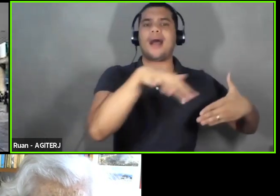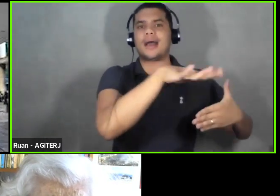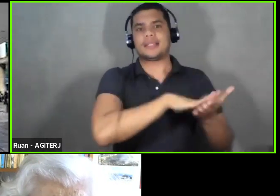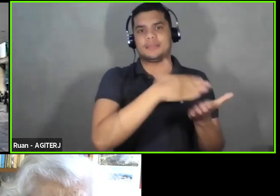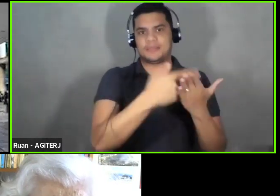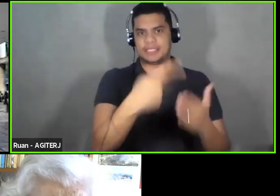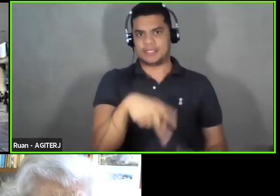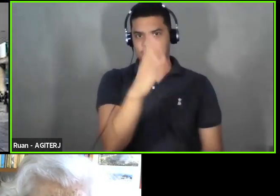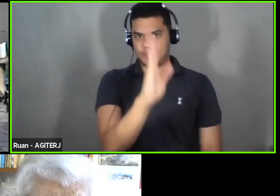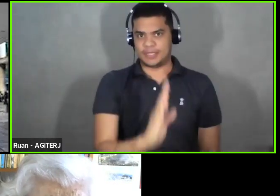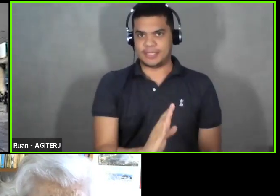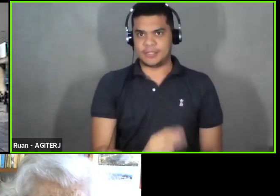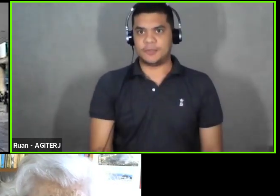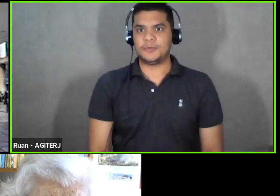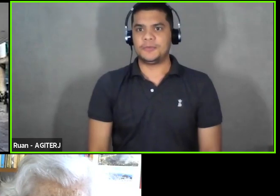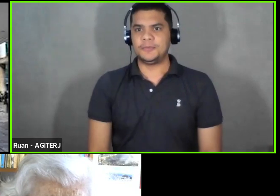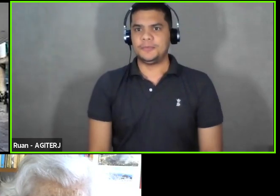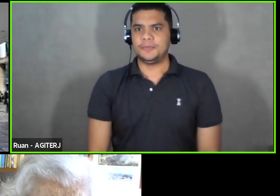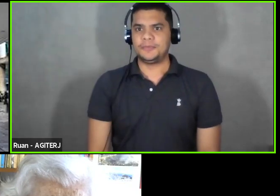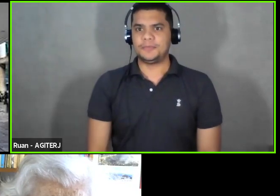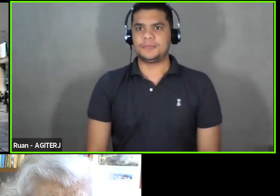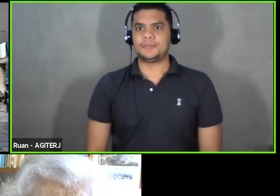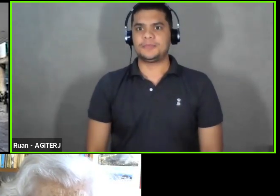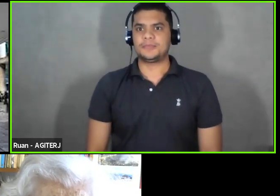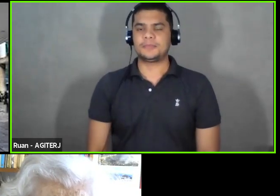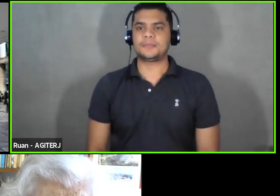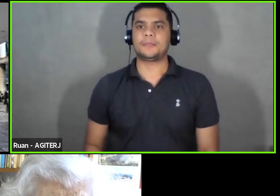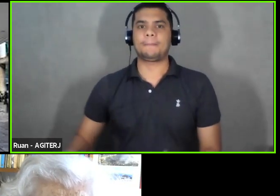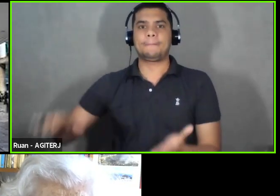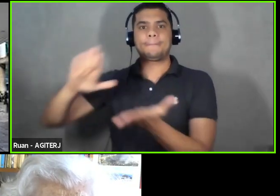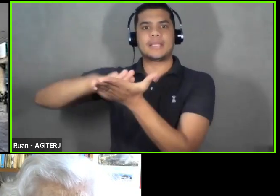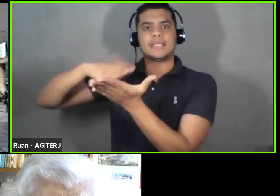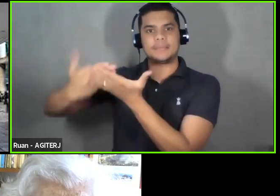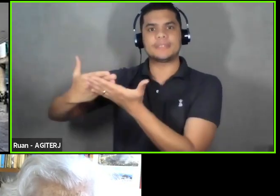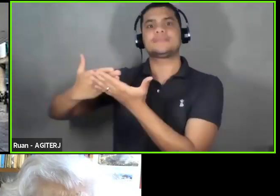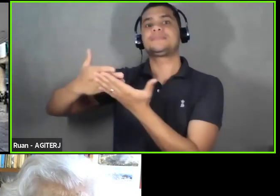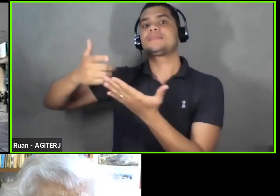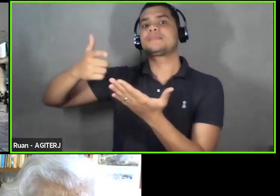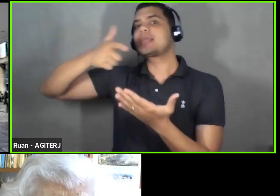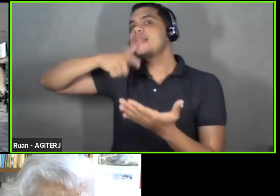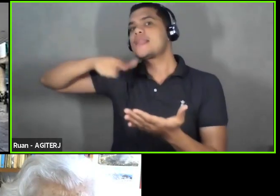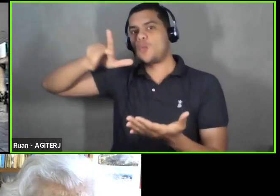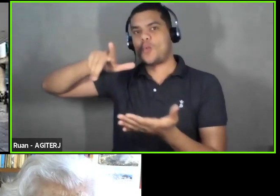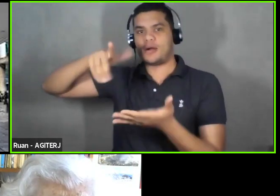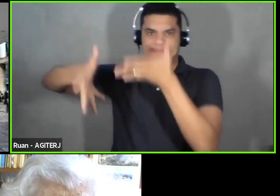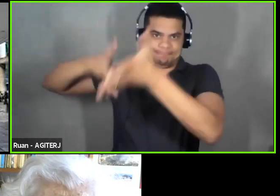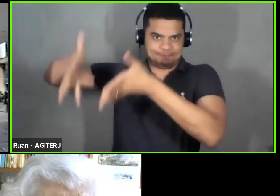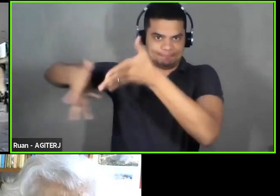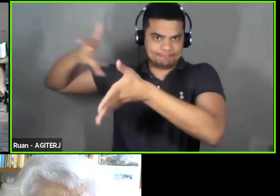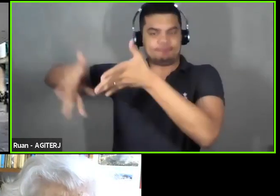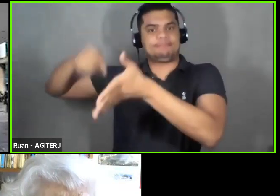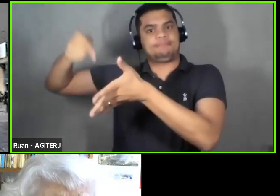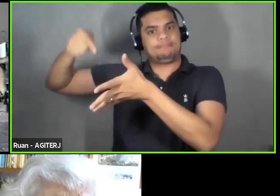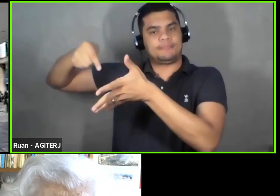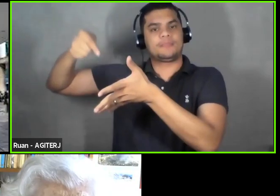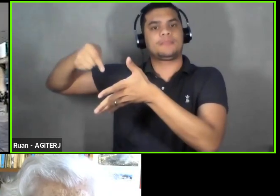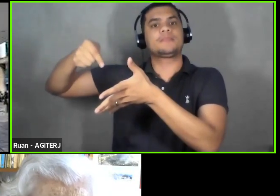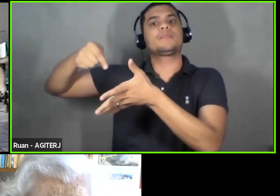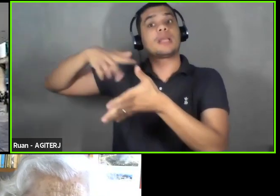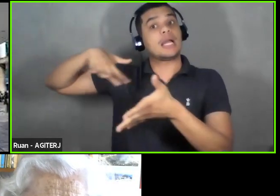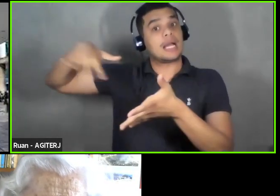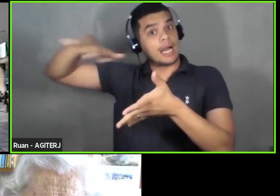Brasil. A interpretação em língua de sinais, por sua vez, é um campo que